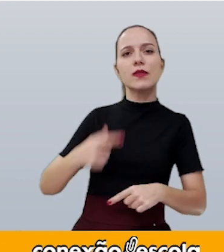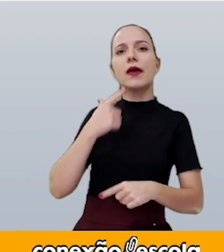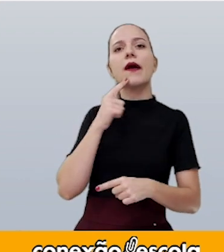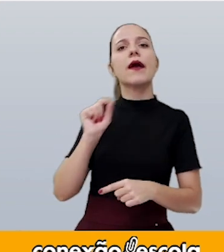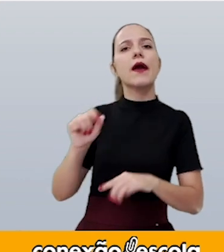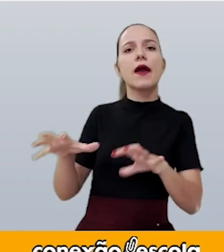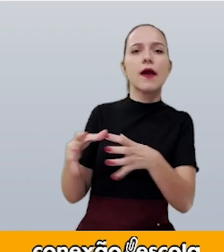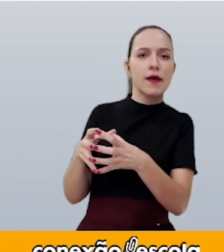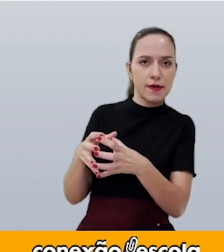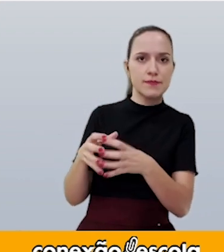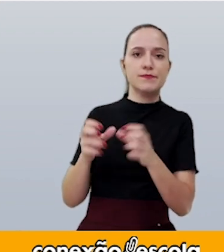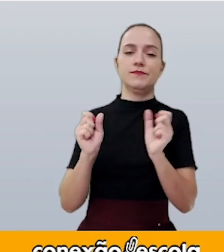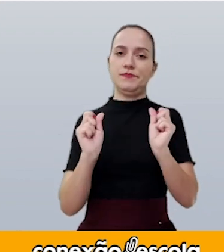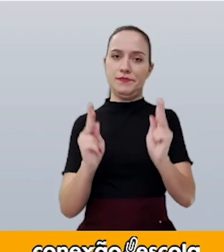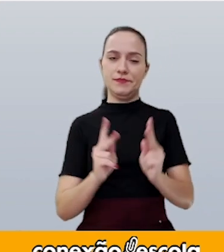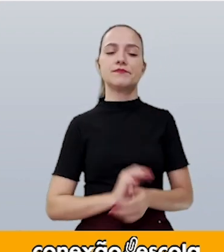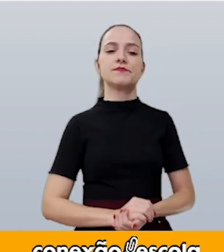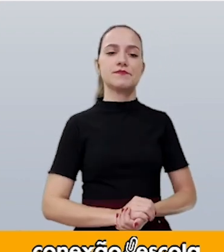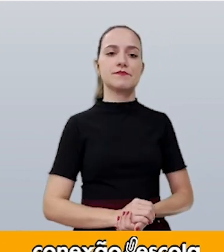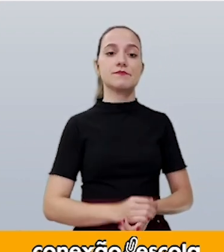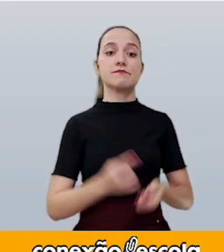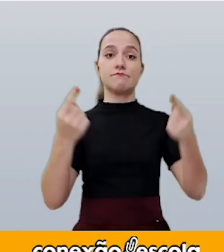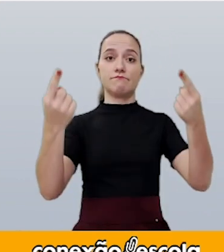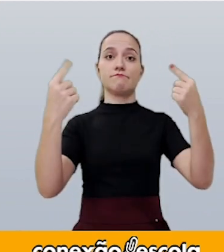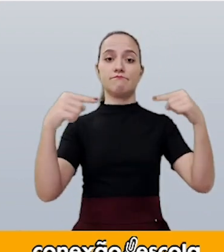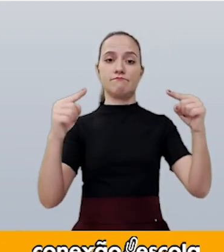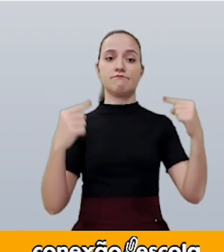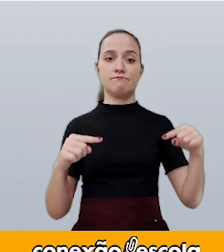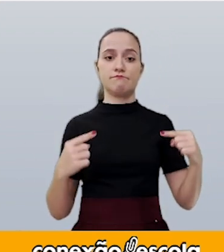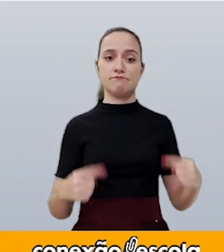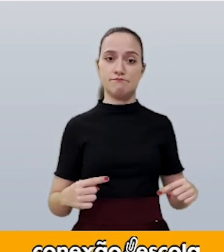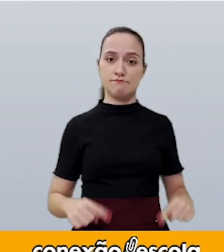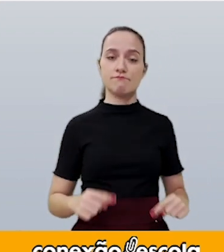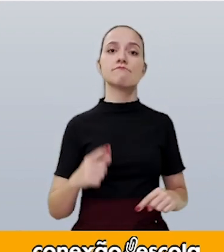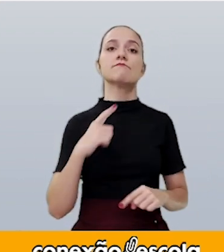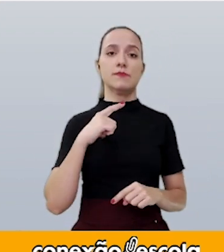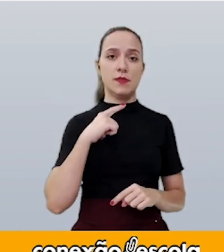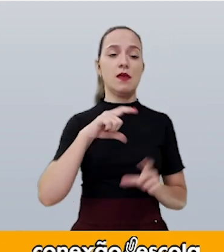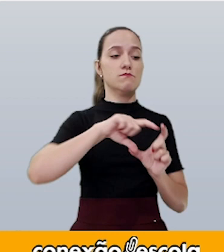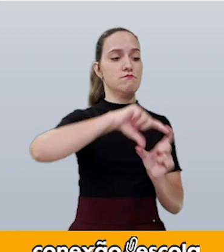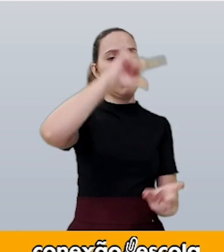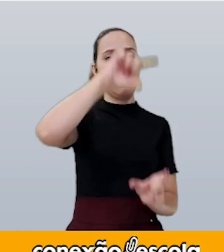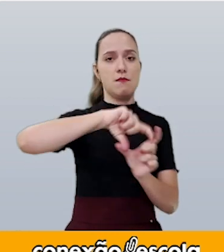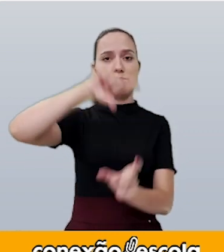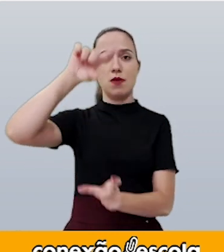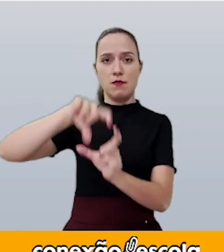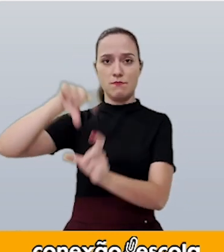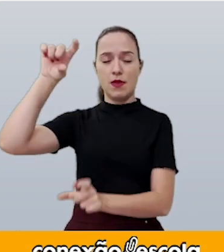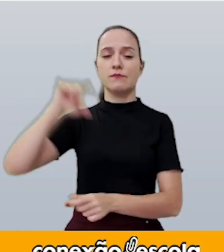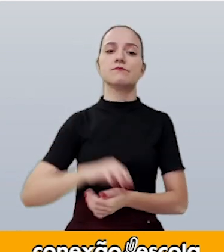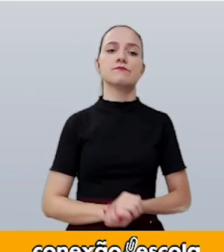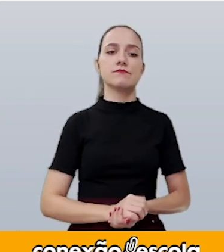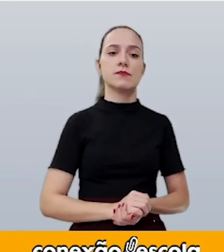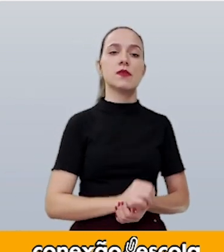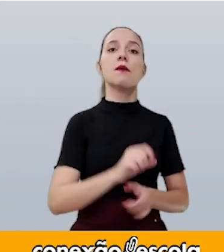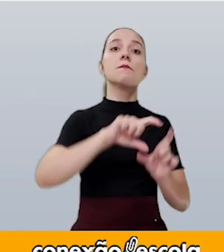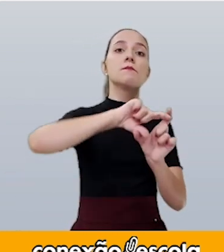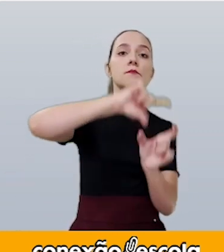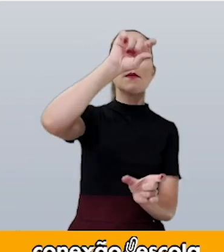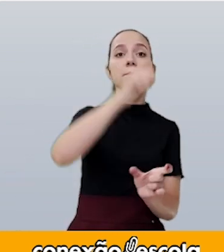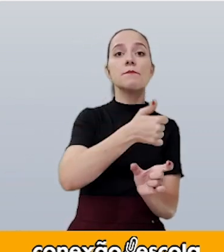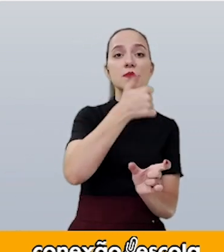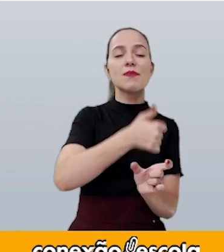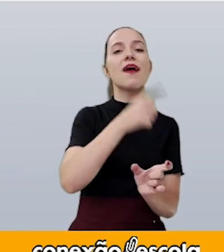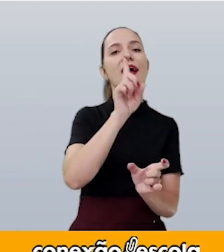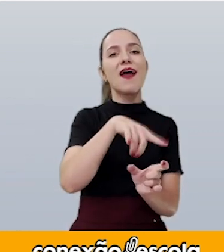ok? Em seguida, eu tenho as colunas. A primeira coluna está preenchida com as